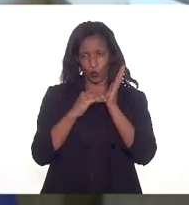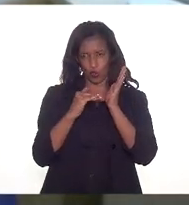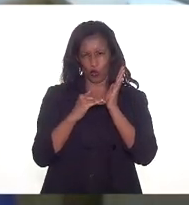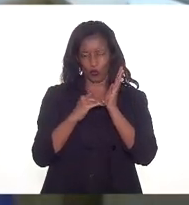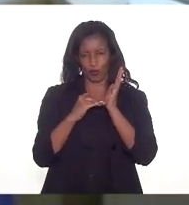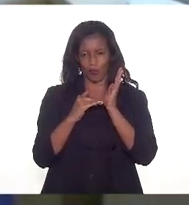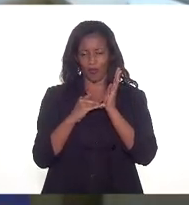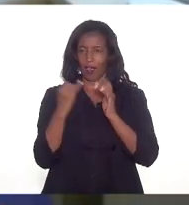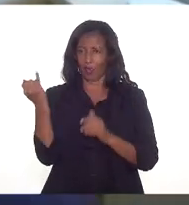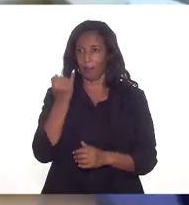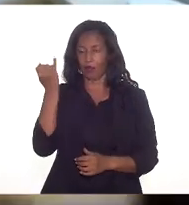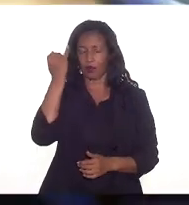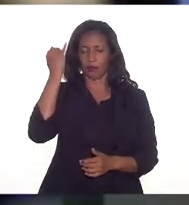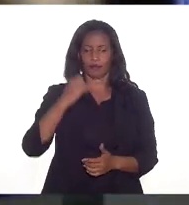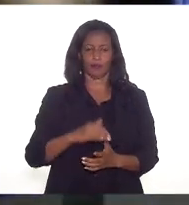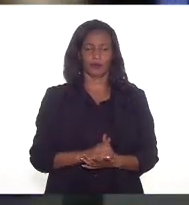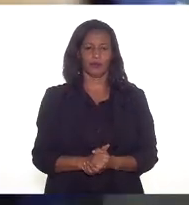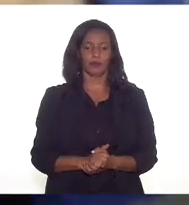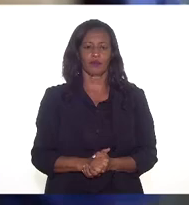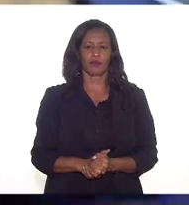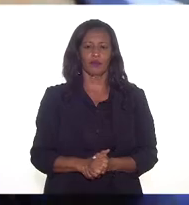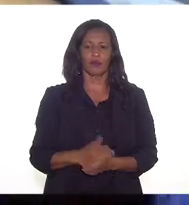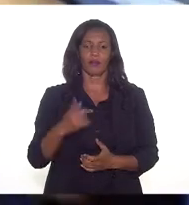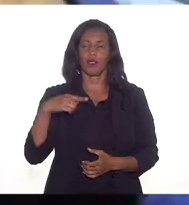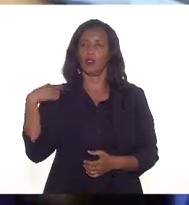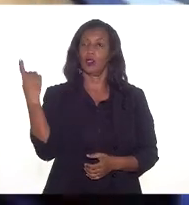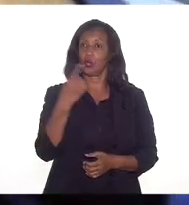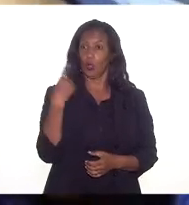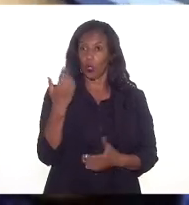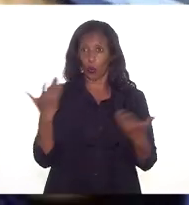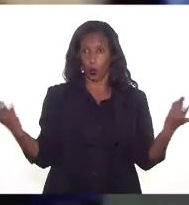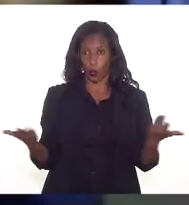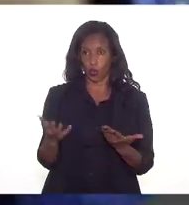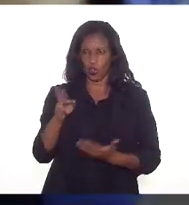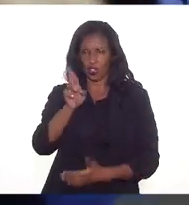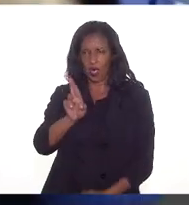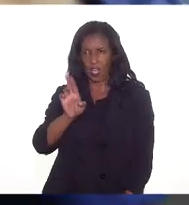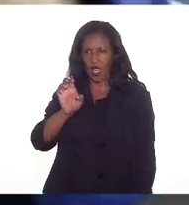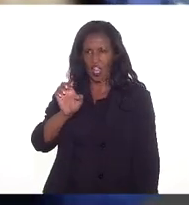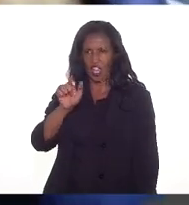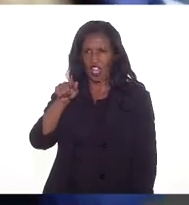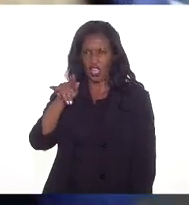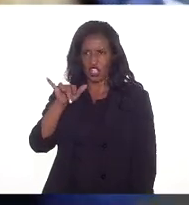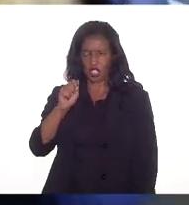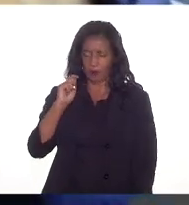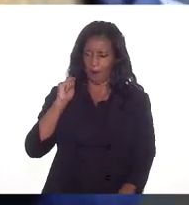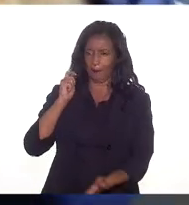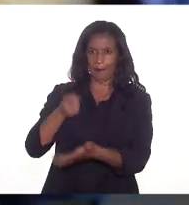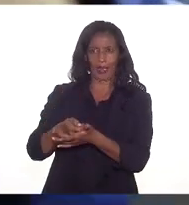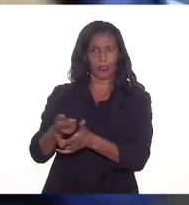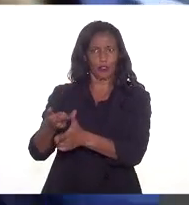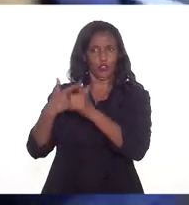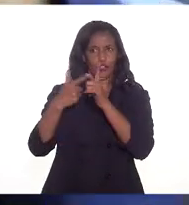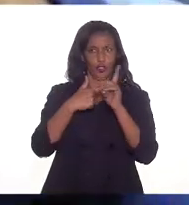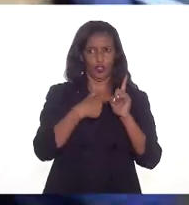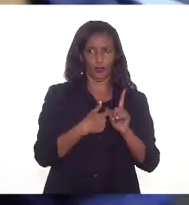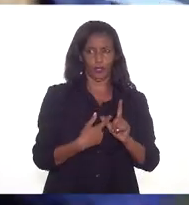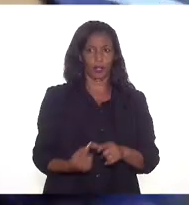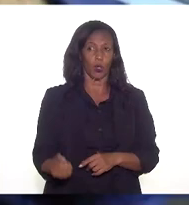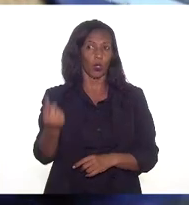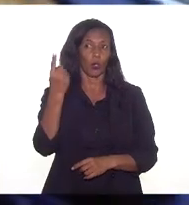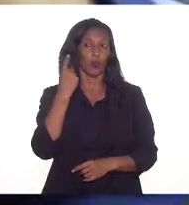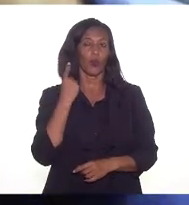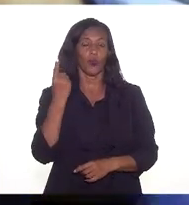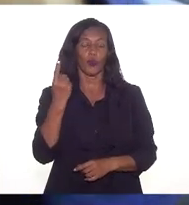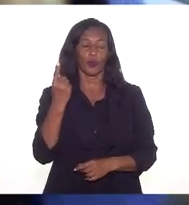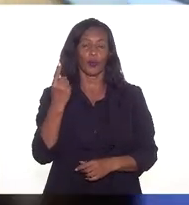o último ponto é importante. É que nós estamos no regime hoje e não estamos pagando serviço da dívida única e